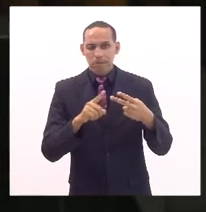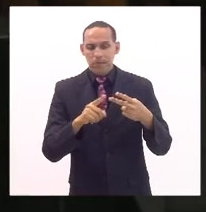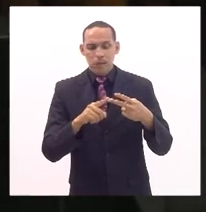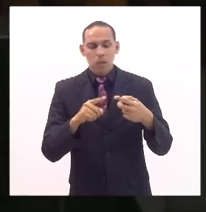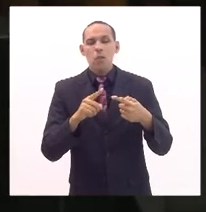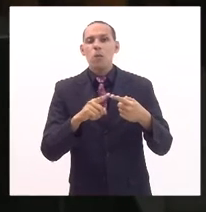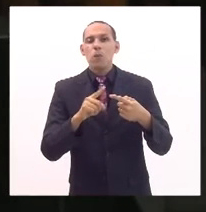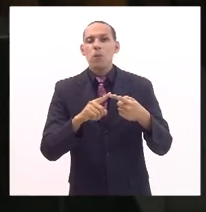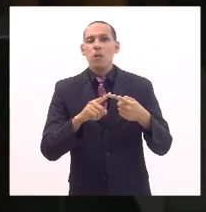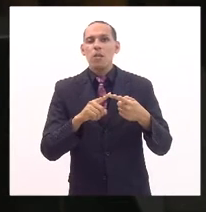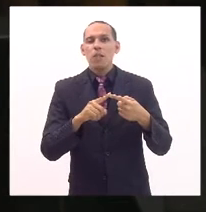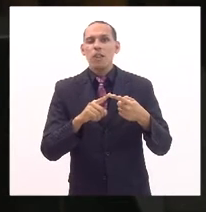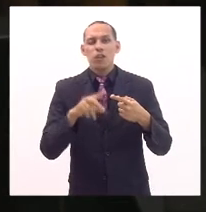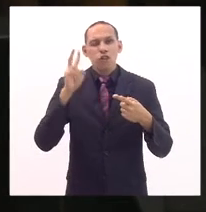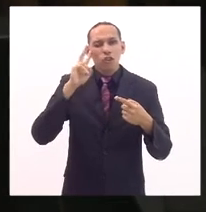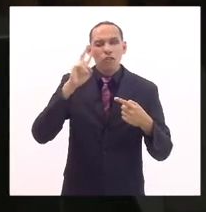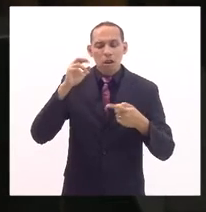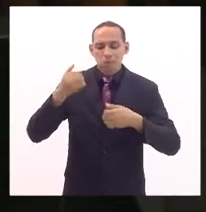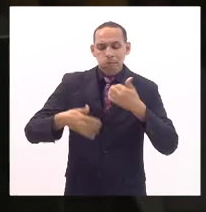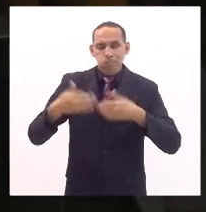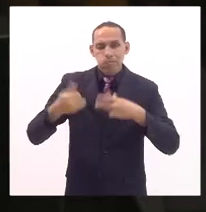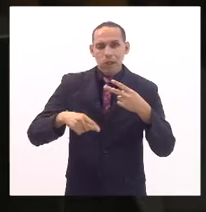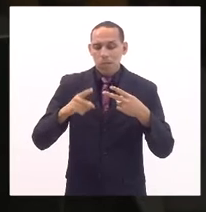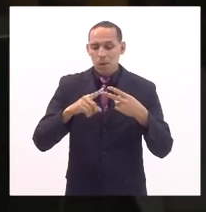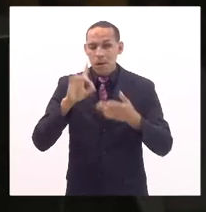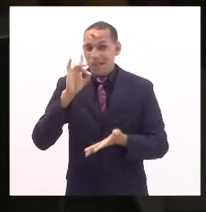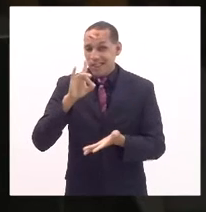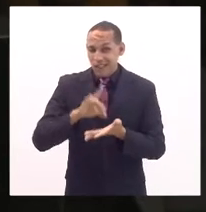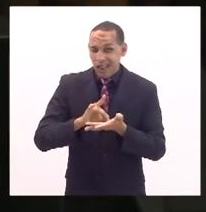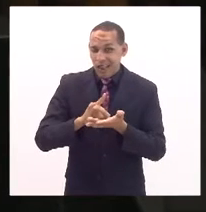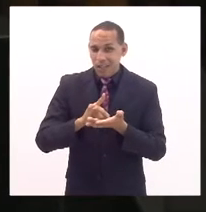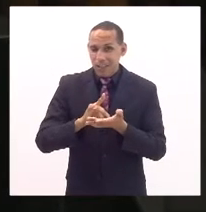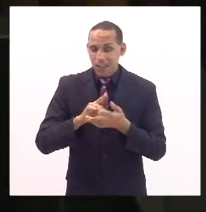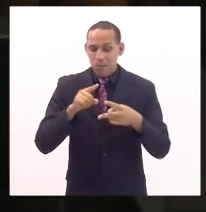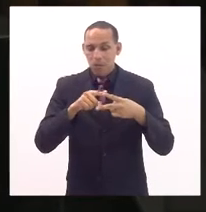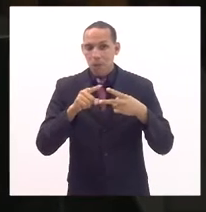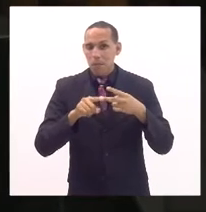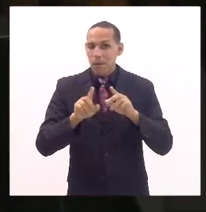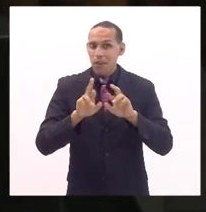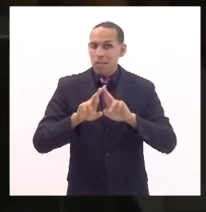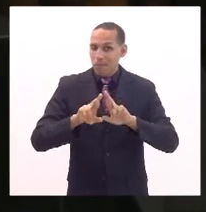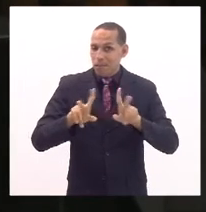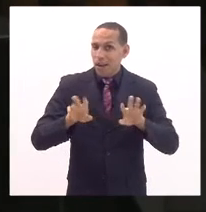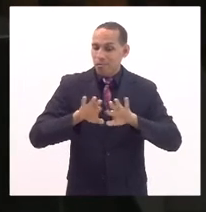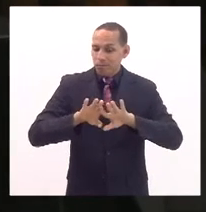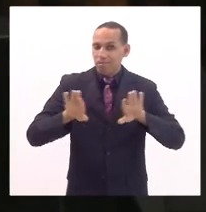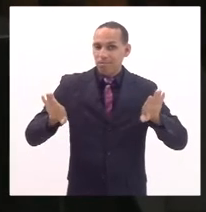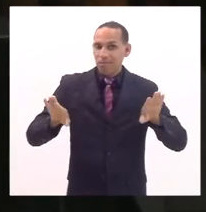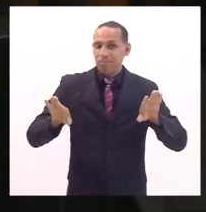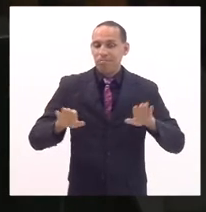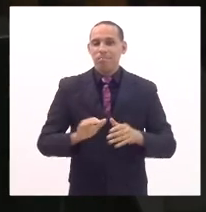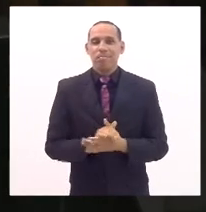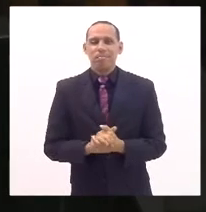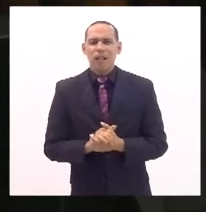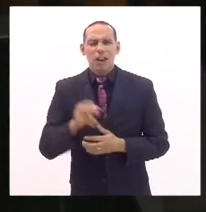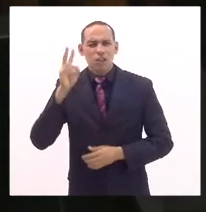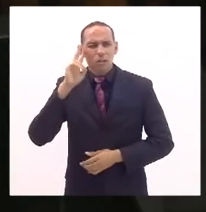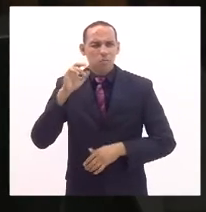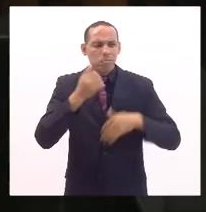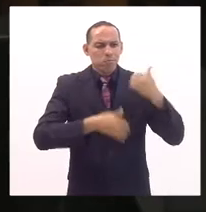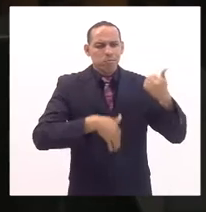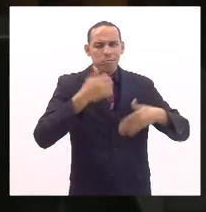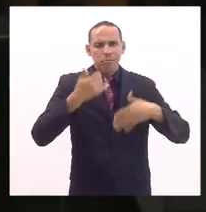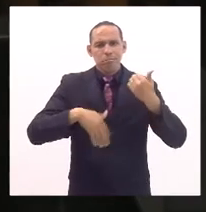Verdade há uma grande distância e essas narrativas